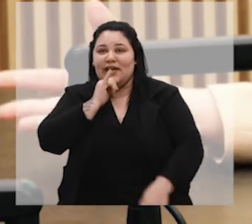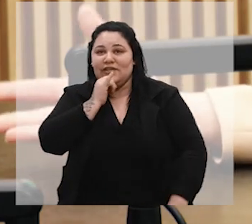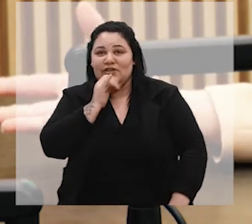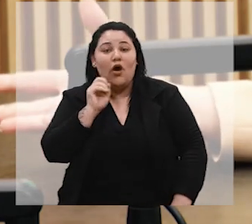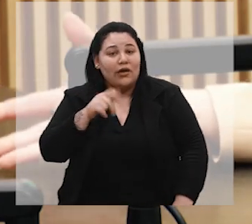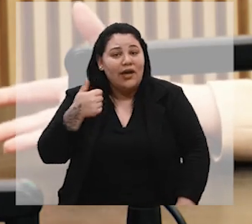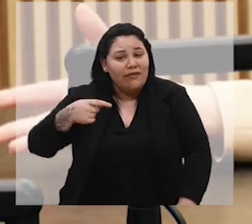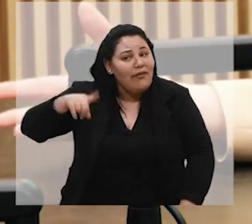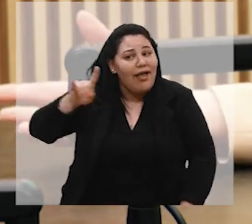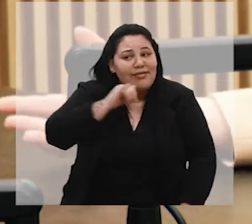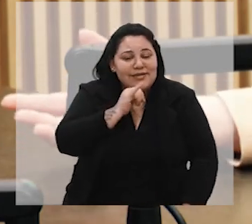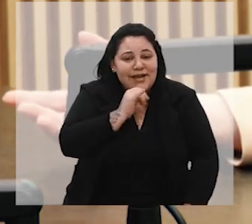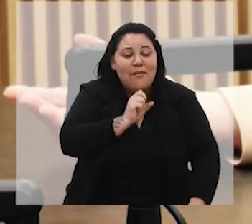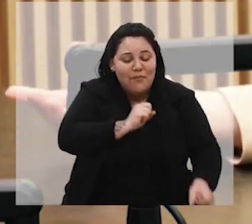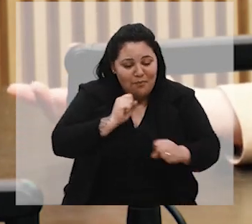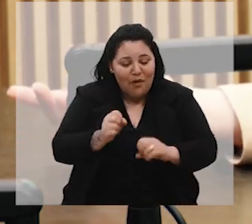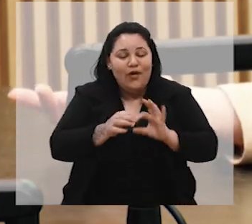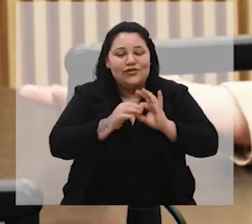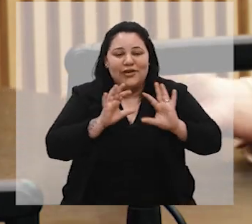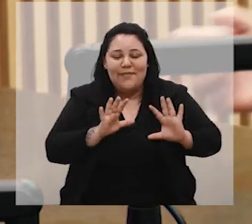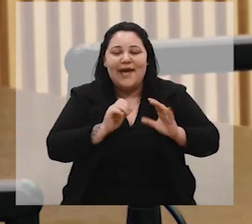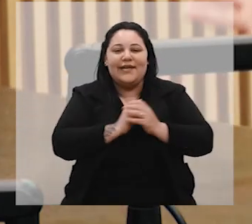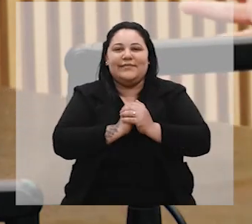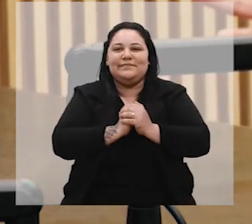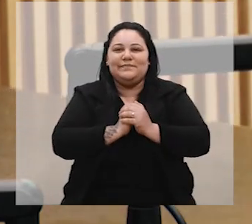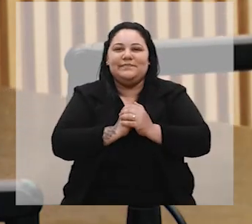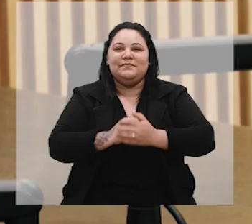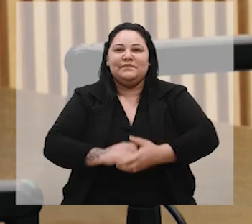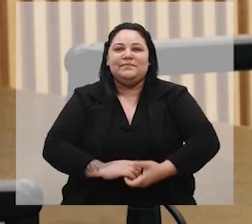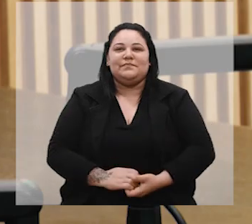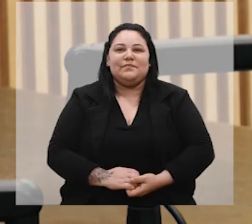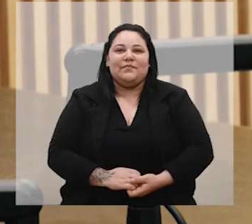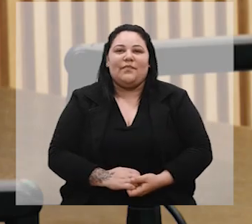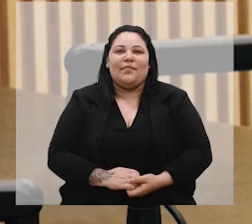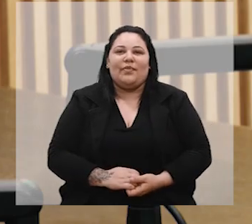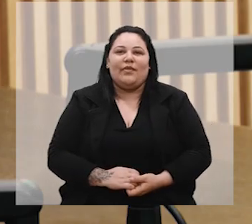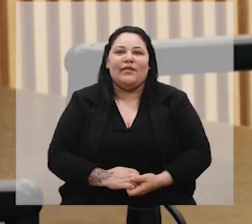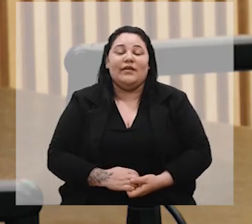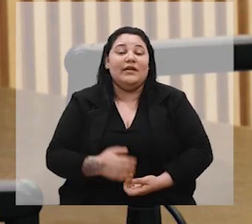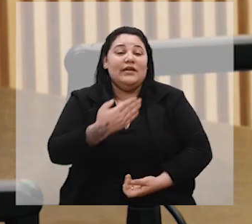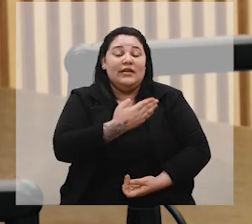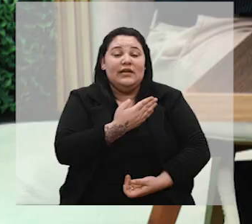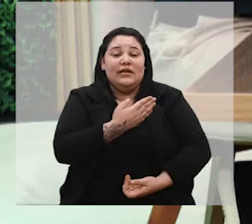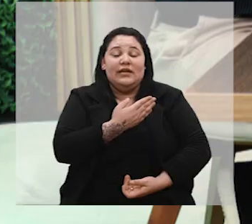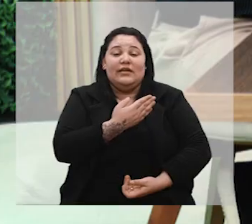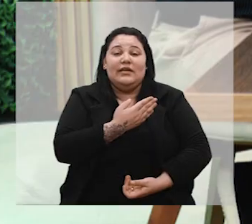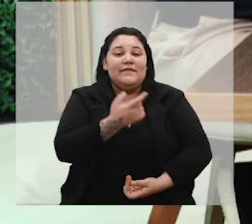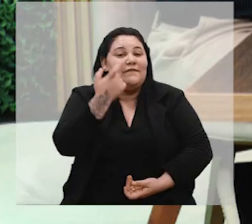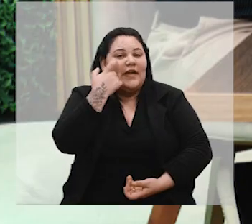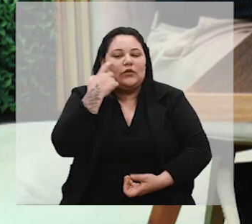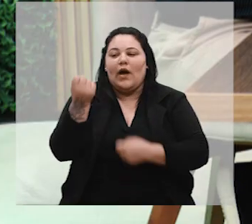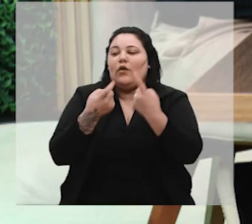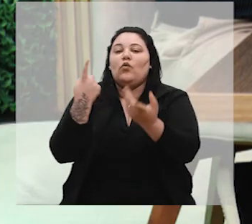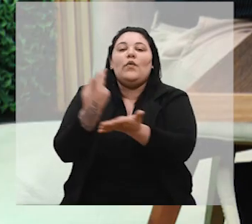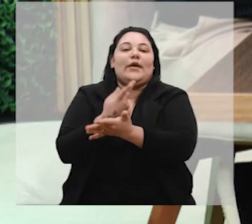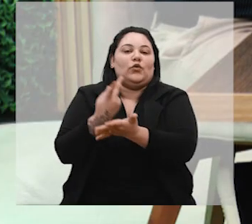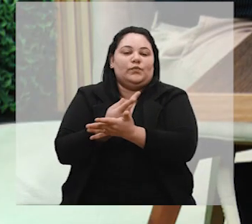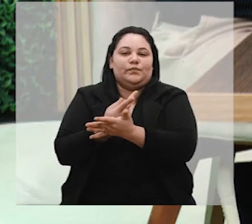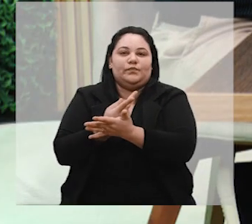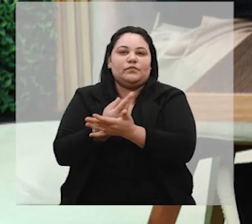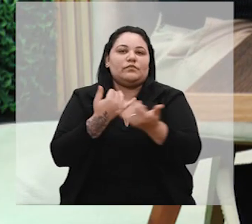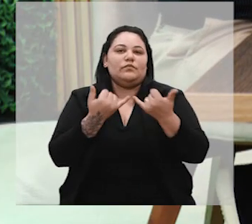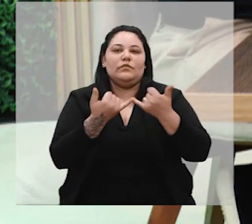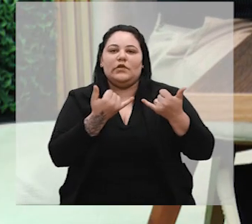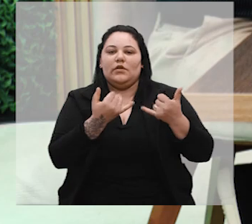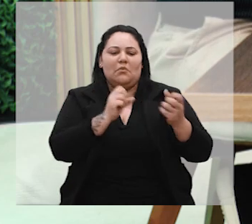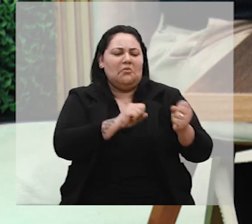vamos testar, né? Se é isso, exatamente, tá disponível. E, Gabriela, vendo, alguma irregularidade,